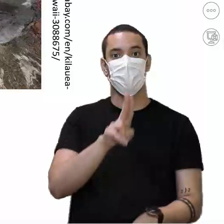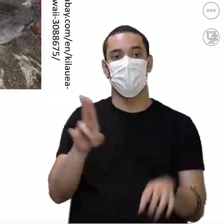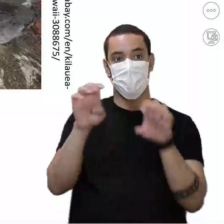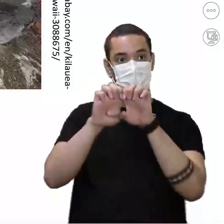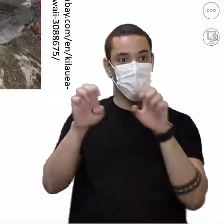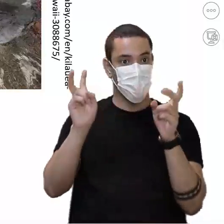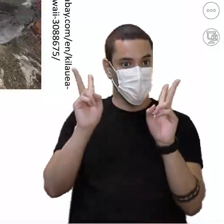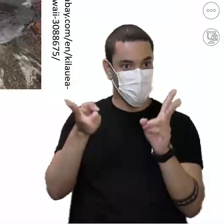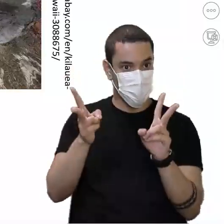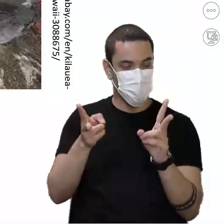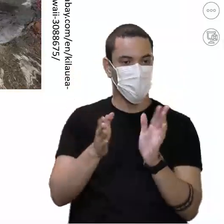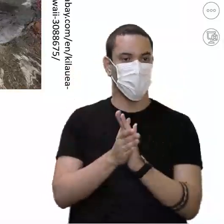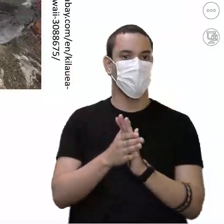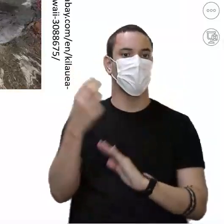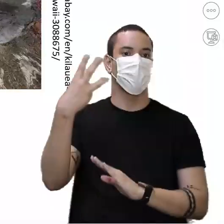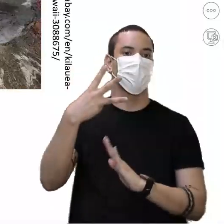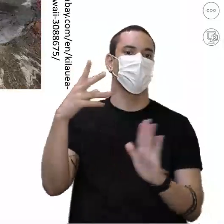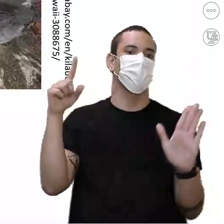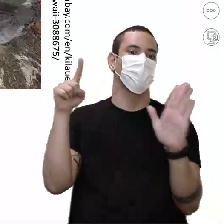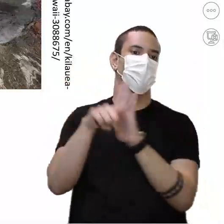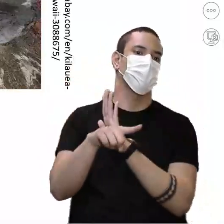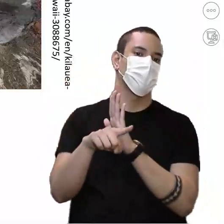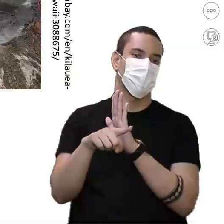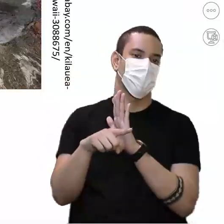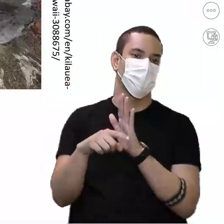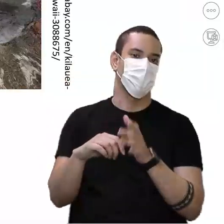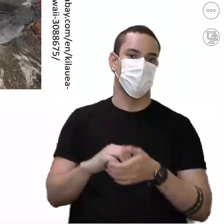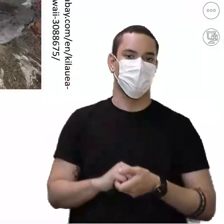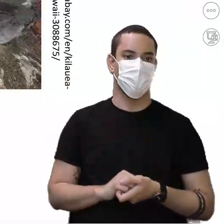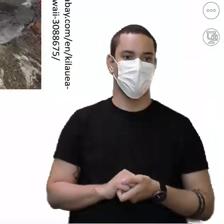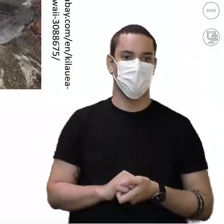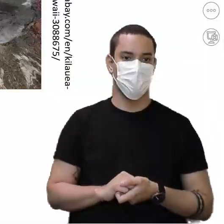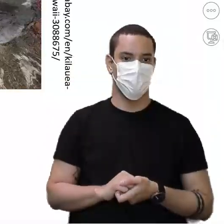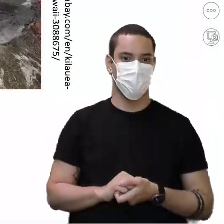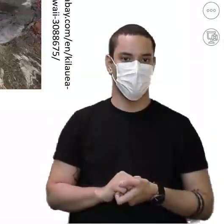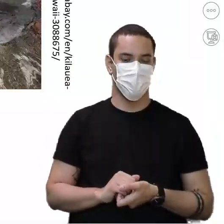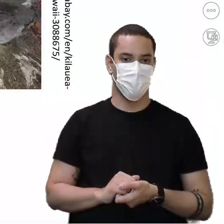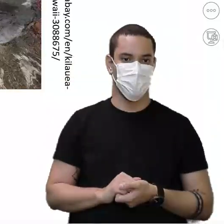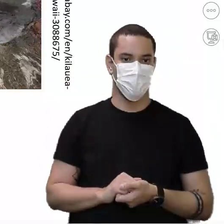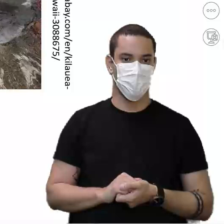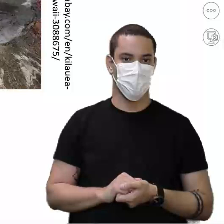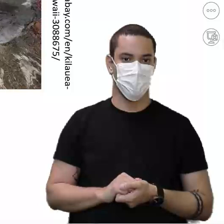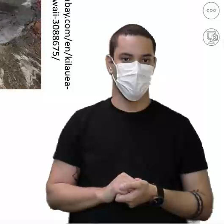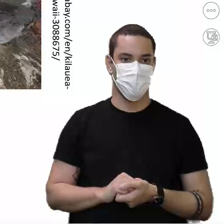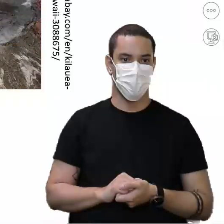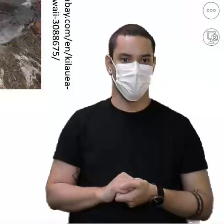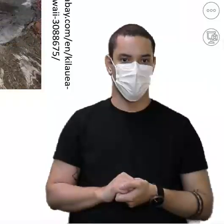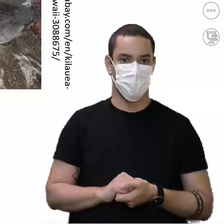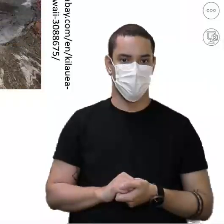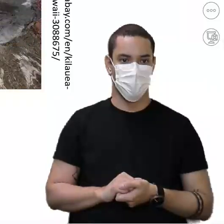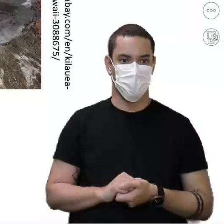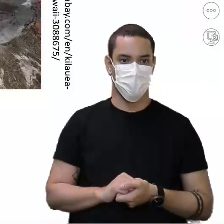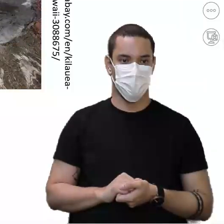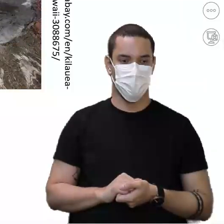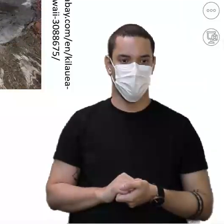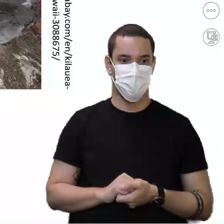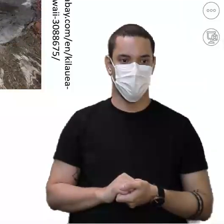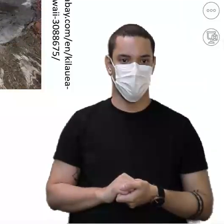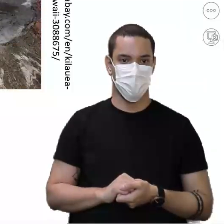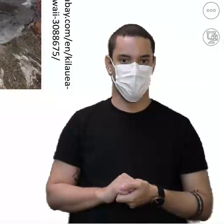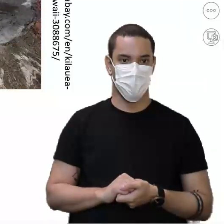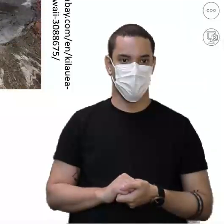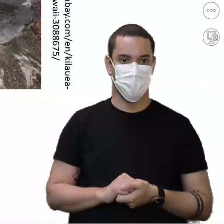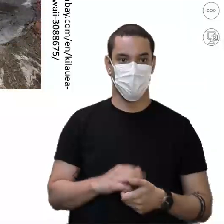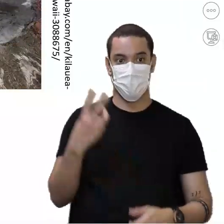been. Terceira pergunta. Deixa eu ver. Cadê a terceira pergunta? Have you ever climbed a really